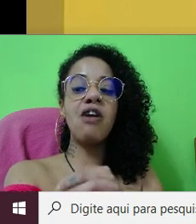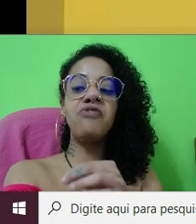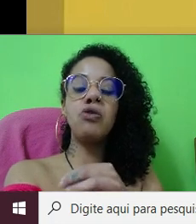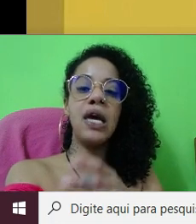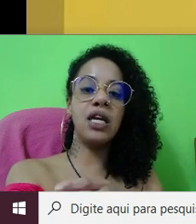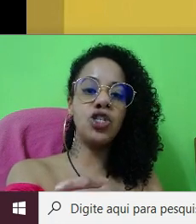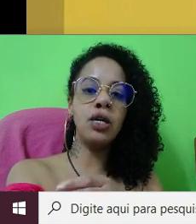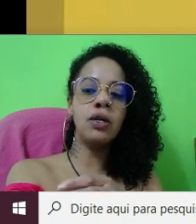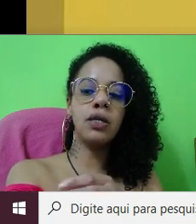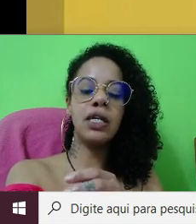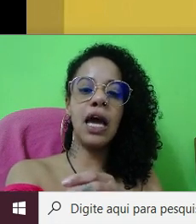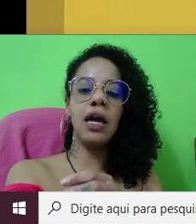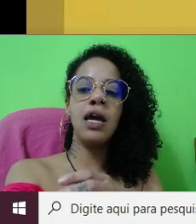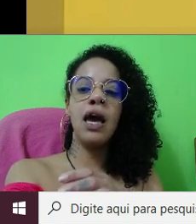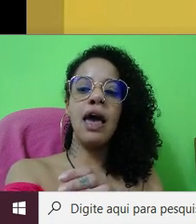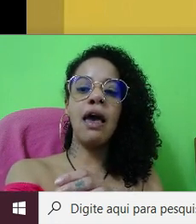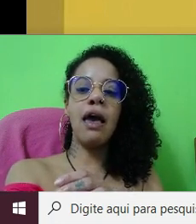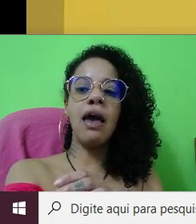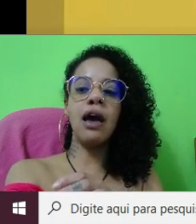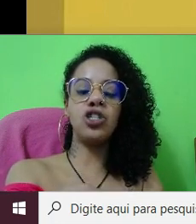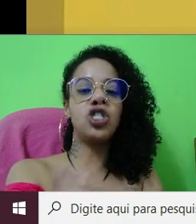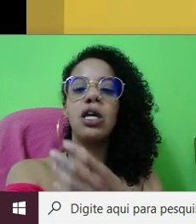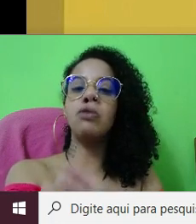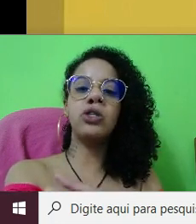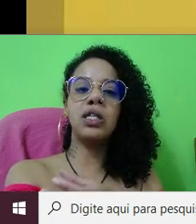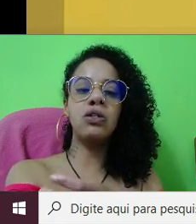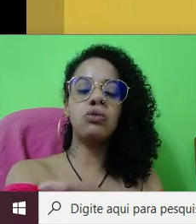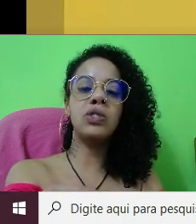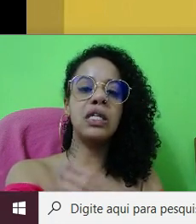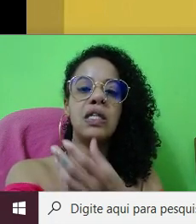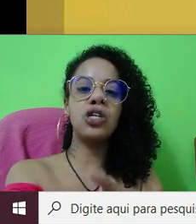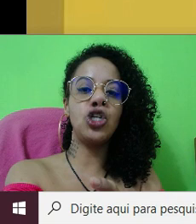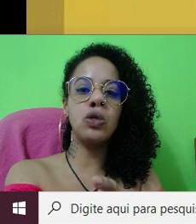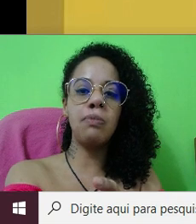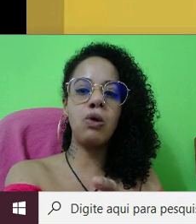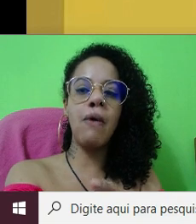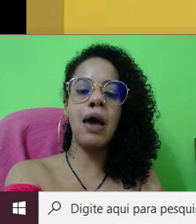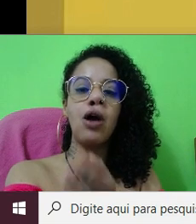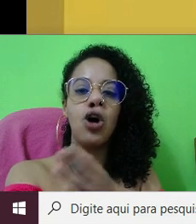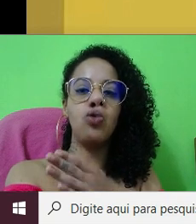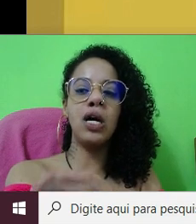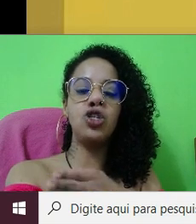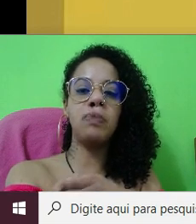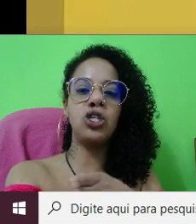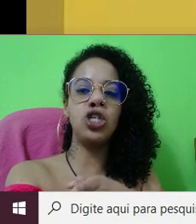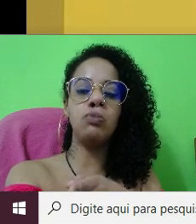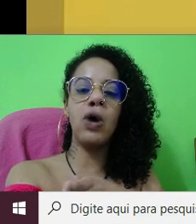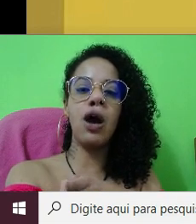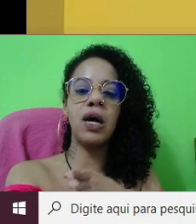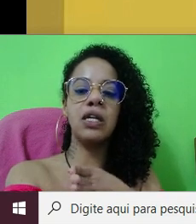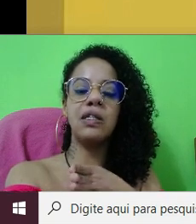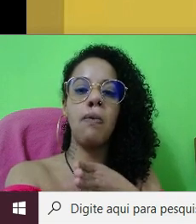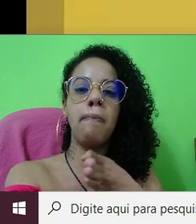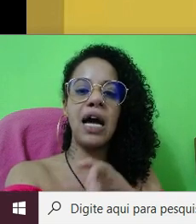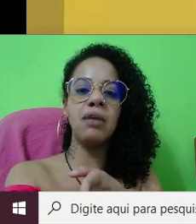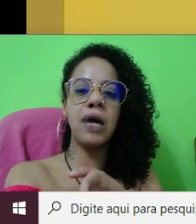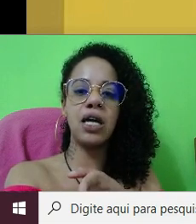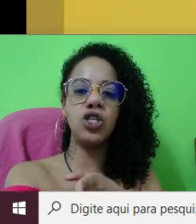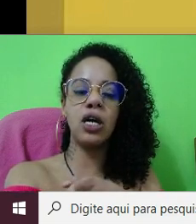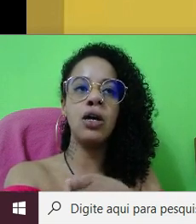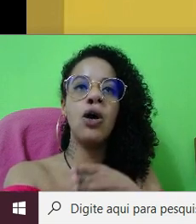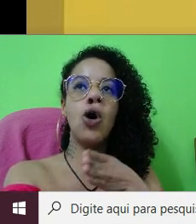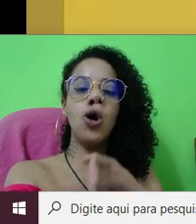provavelmente né a gente teria uma outra circunstância que a gente não sabe qual é para o antipetismo é uma questão